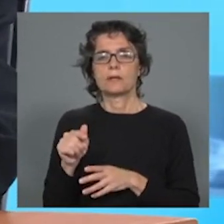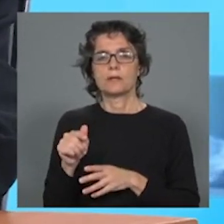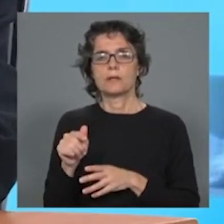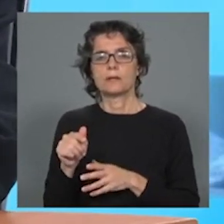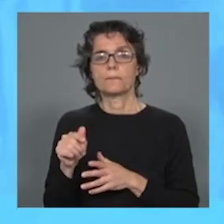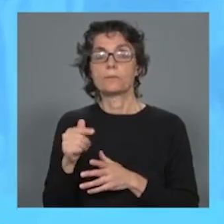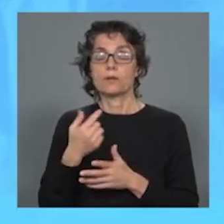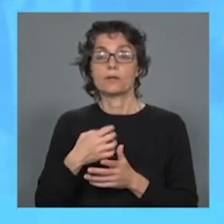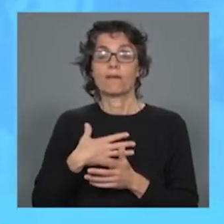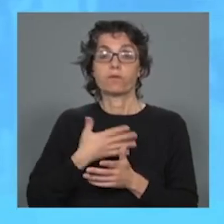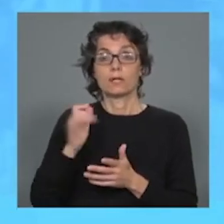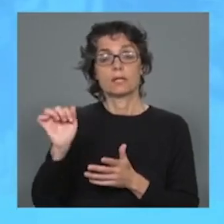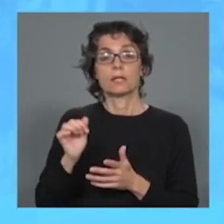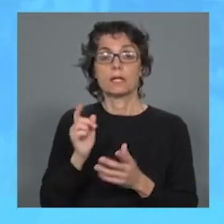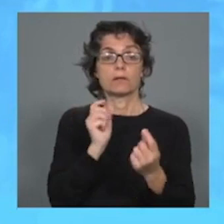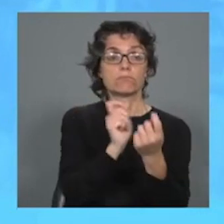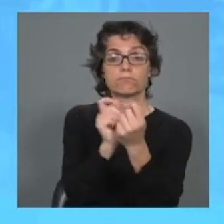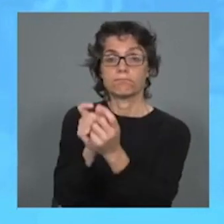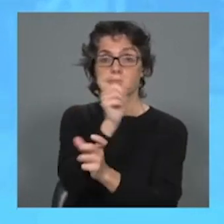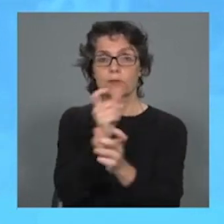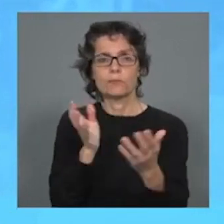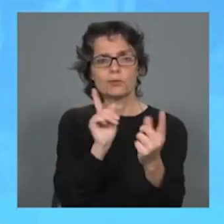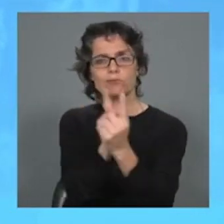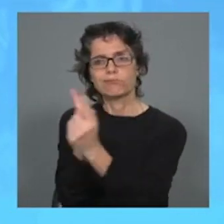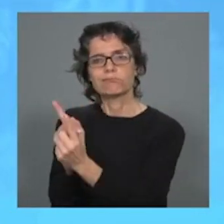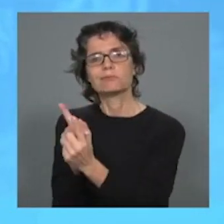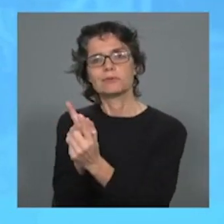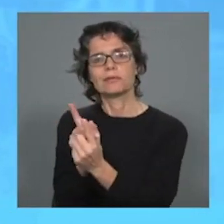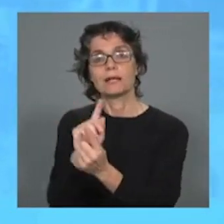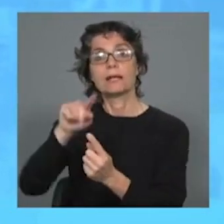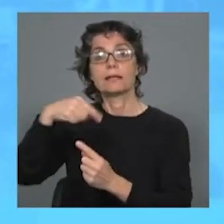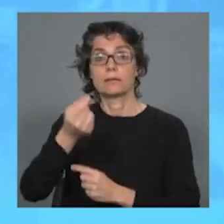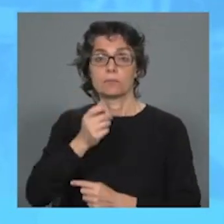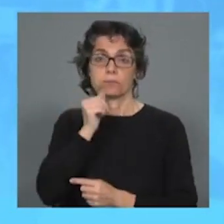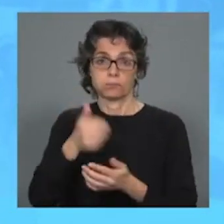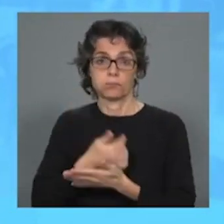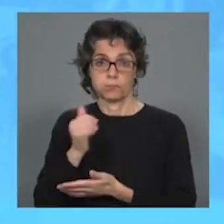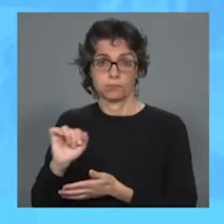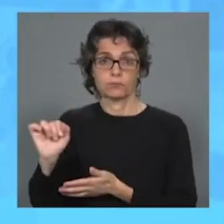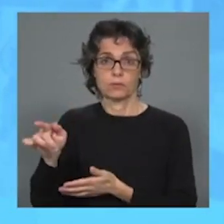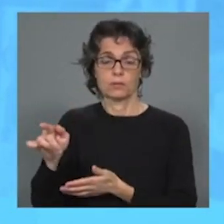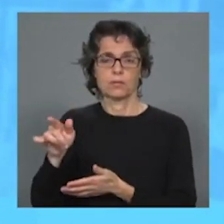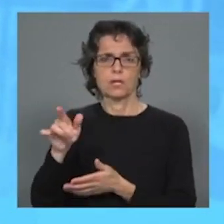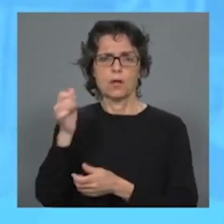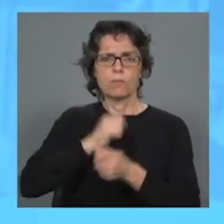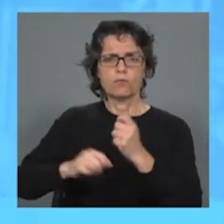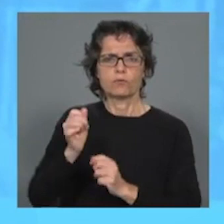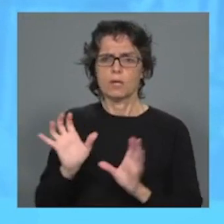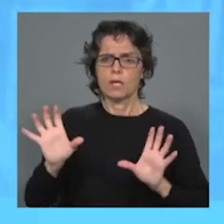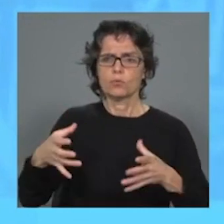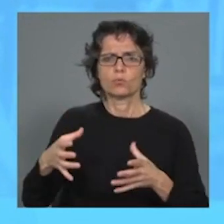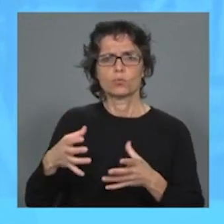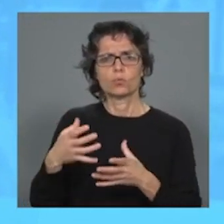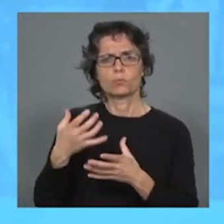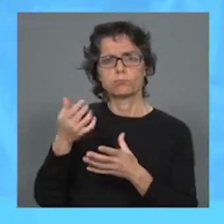com todos, para ser igual a todos. Em todo caso, depois da sua morte, muitas congregações, muitos movimentos se fundaram em torno deste